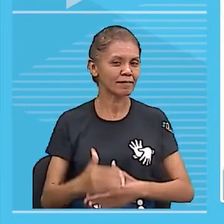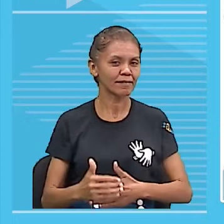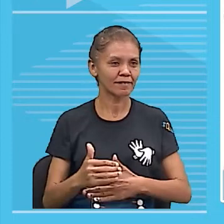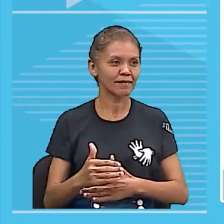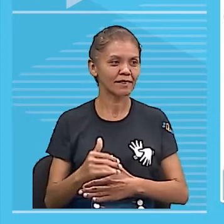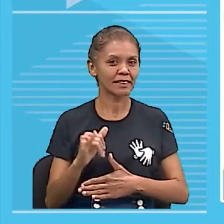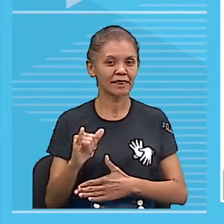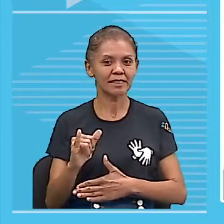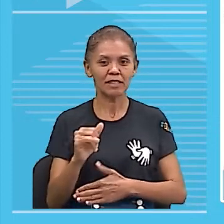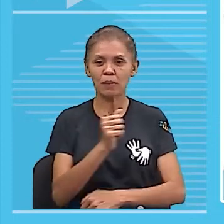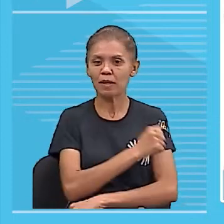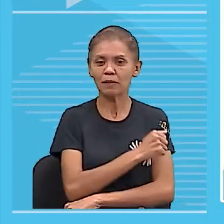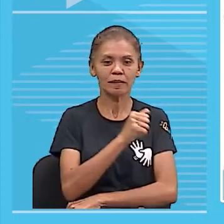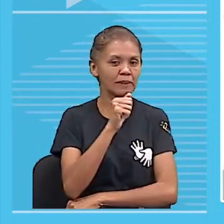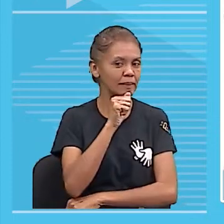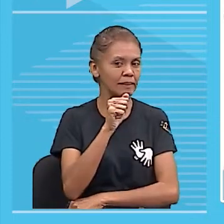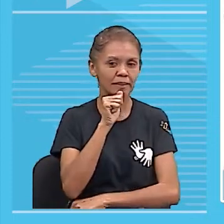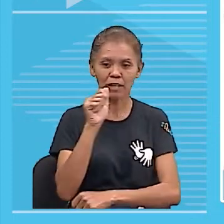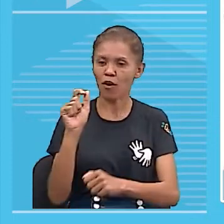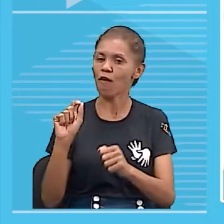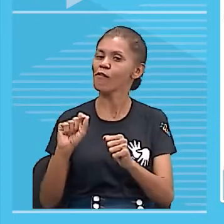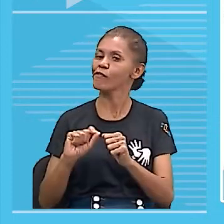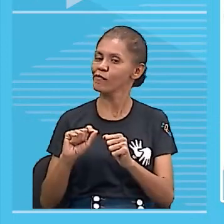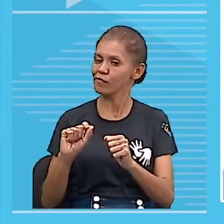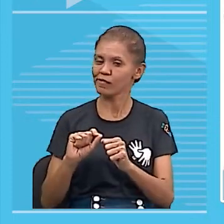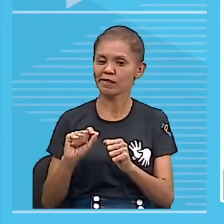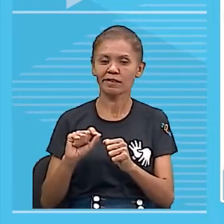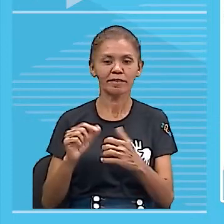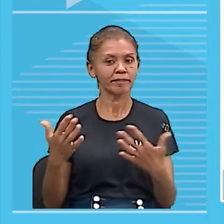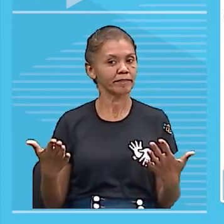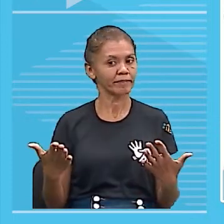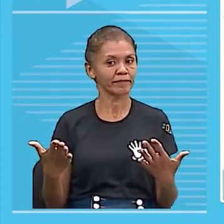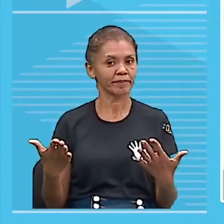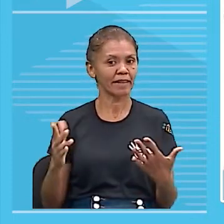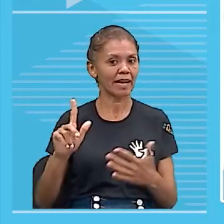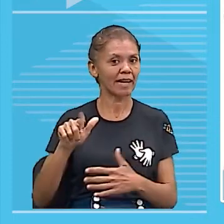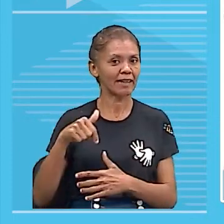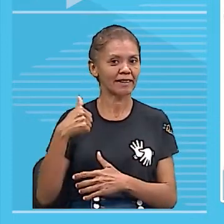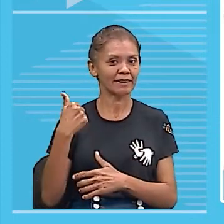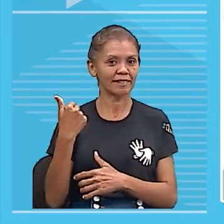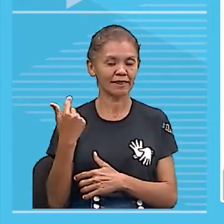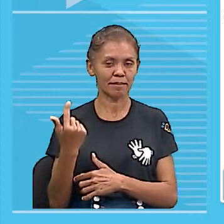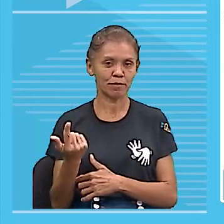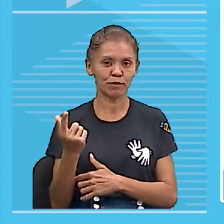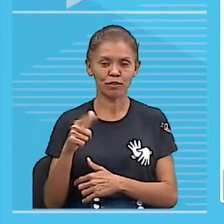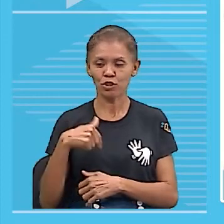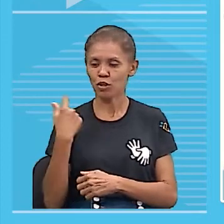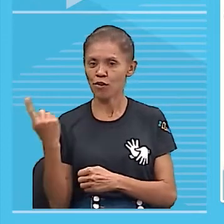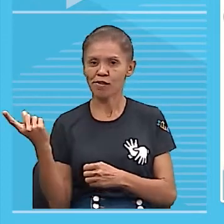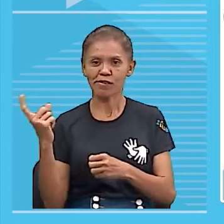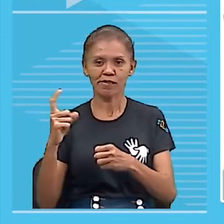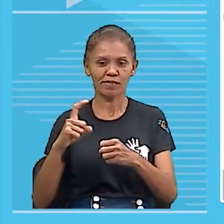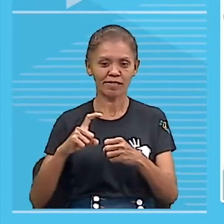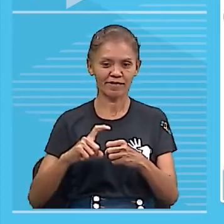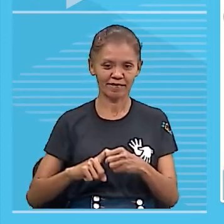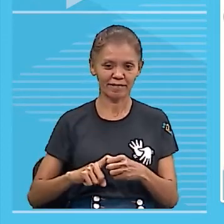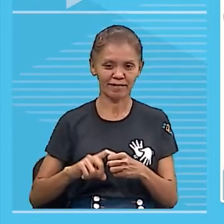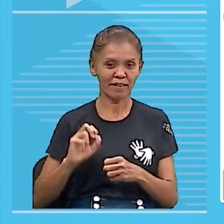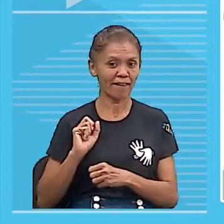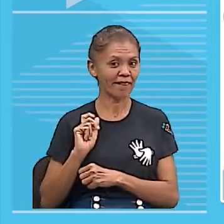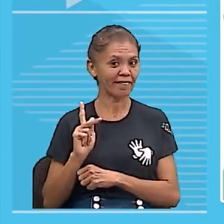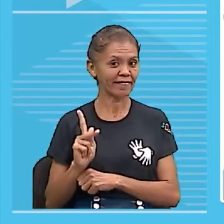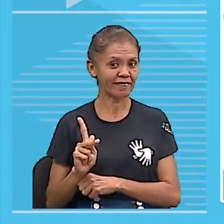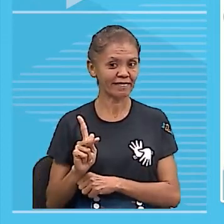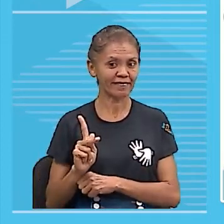fez a nossa prova podem estar presentes e aí depois de dois minutos a gente retorna dois minutinhos